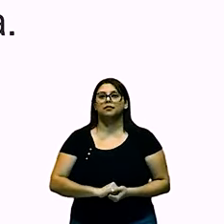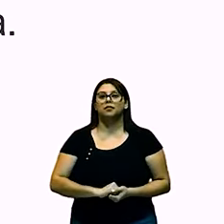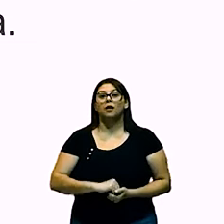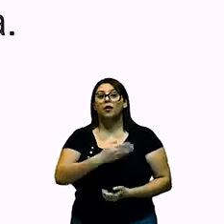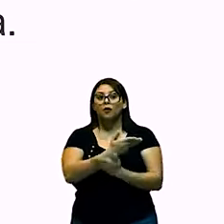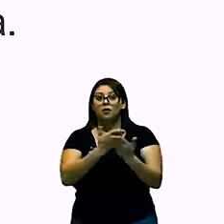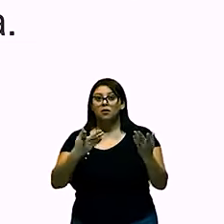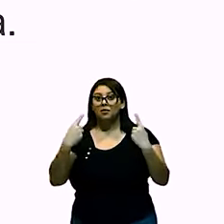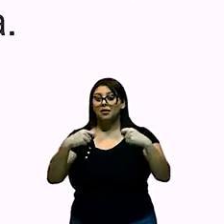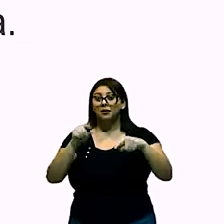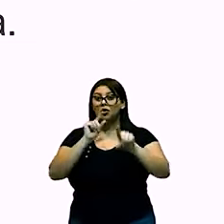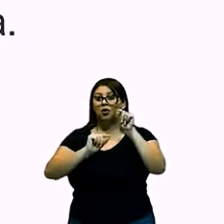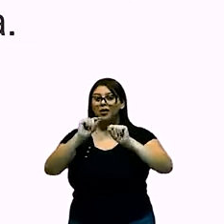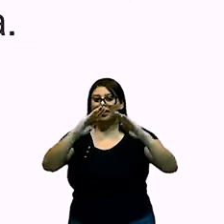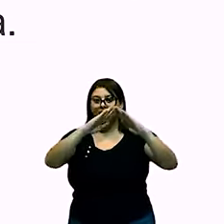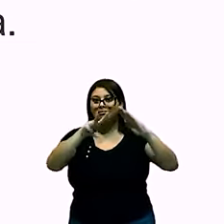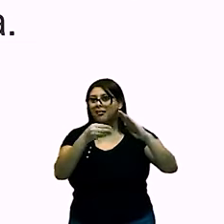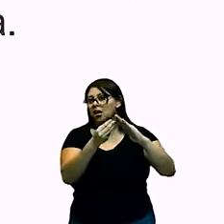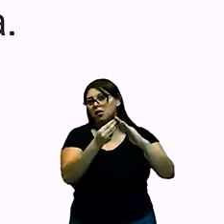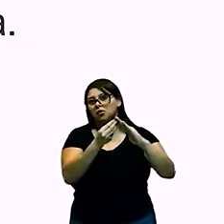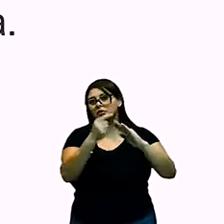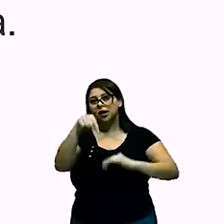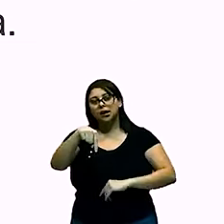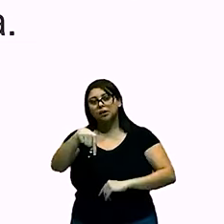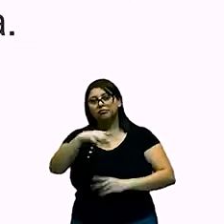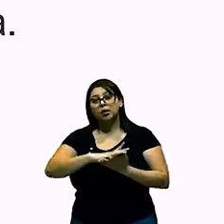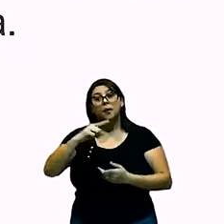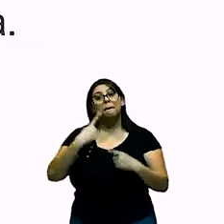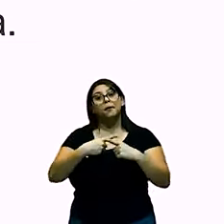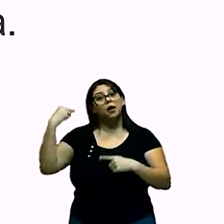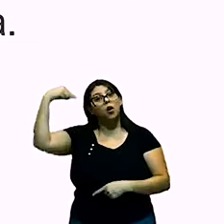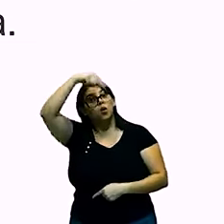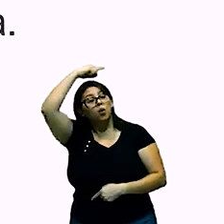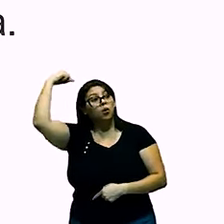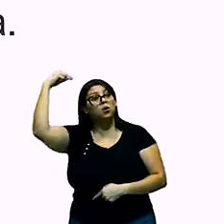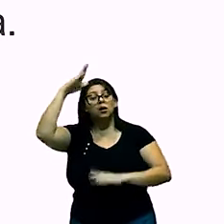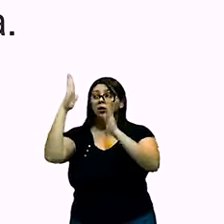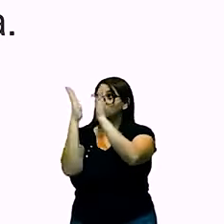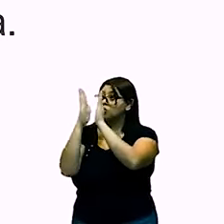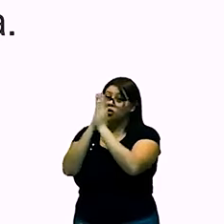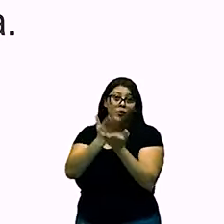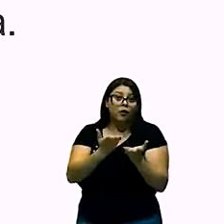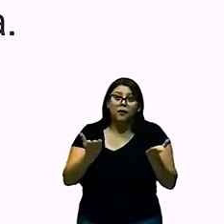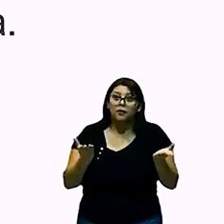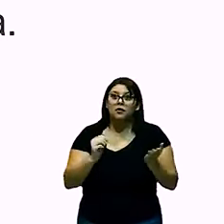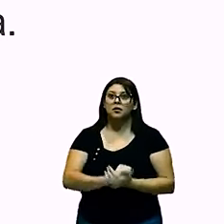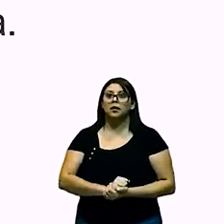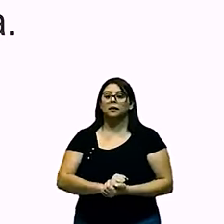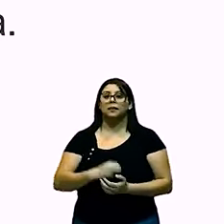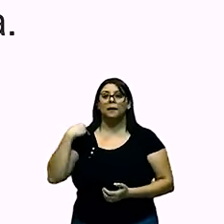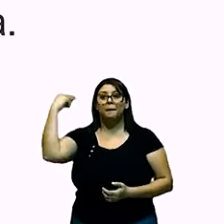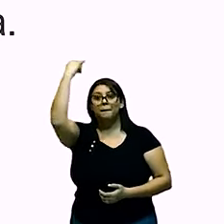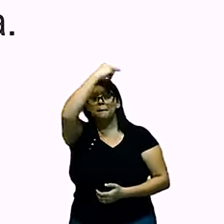você não tem acesso a Deus, os santos intercedem por você, Maria também intercede por você. Mas esse não é